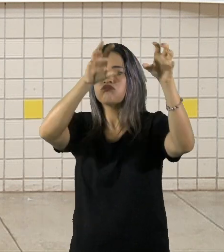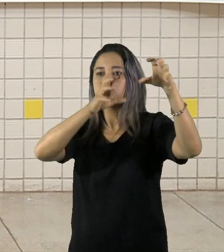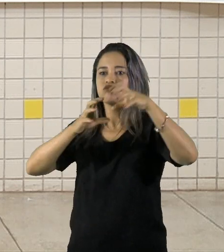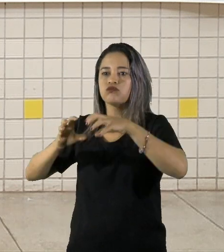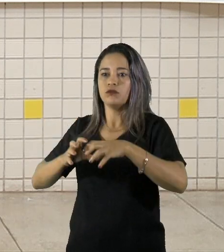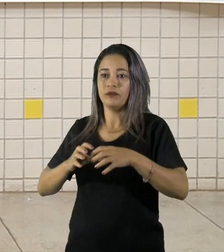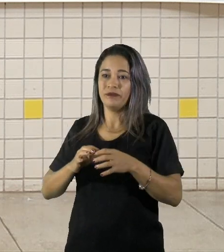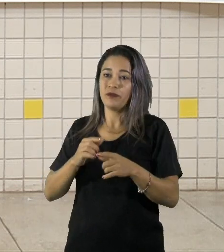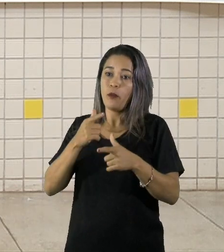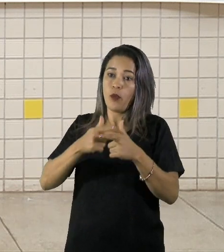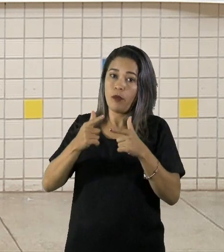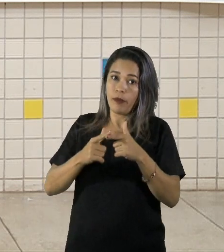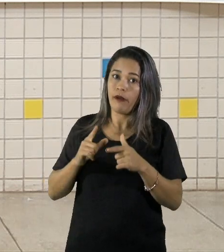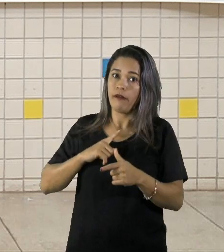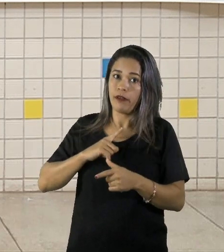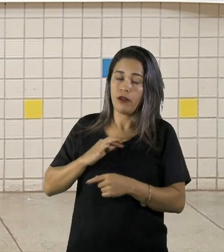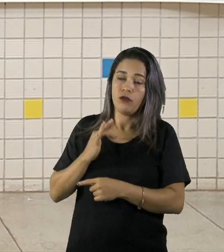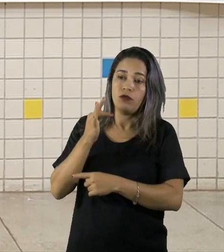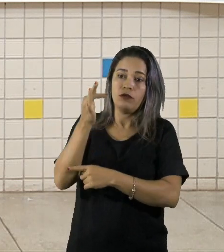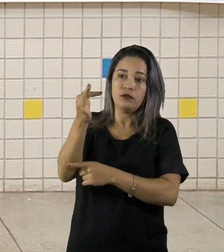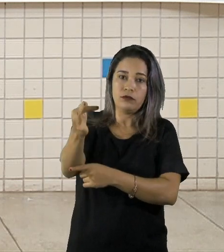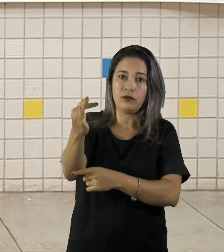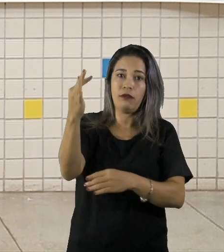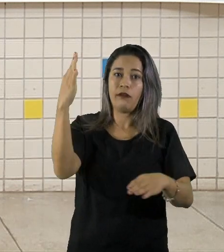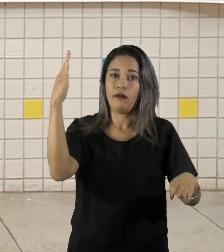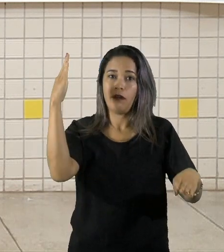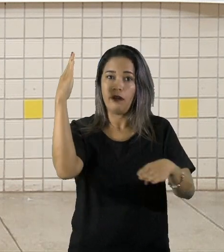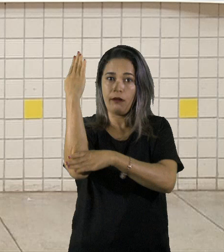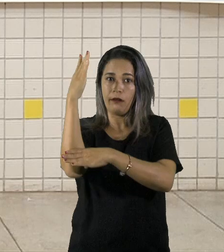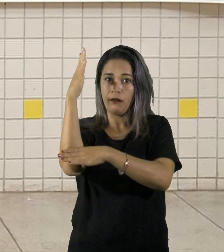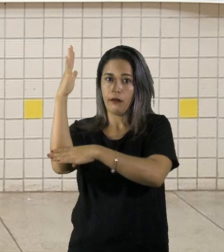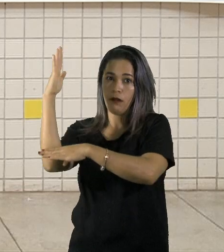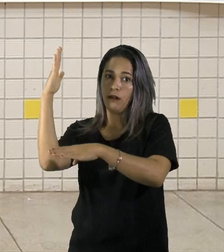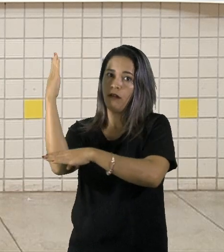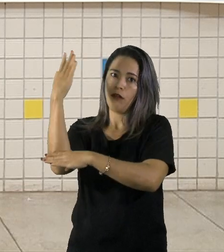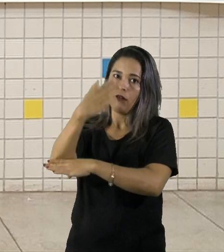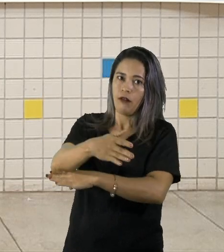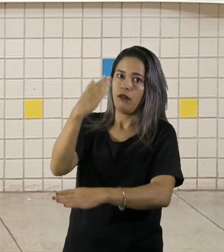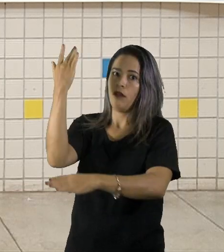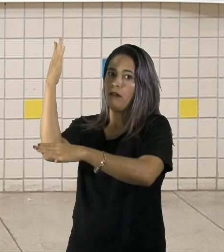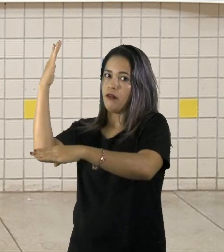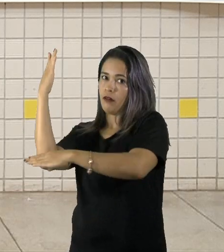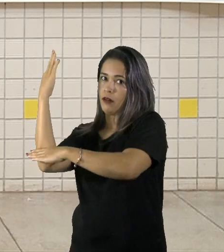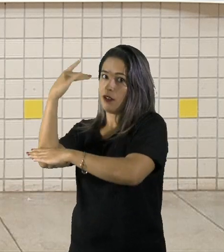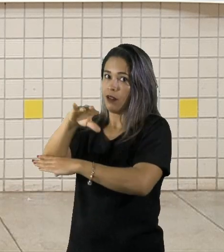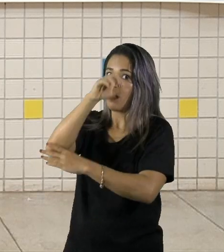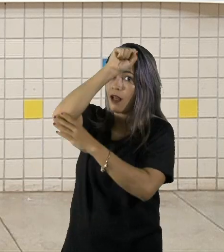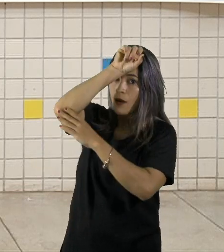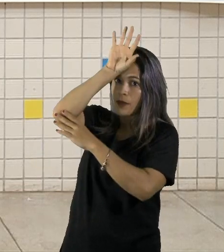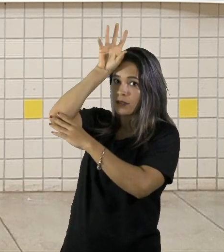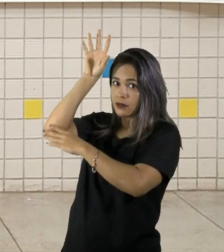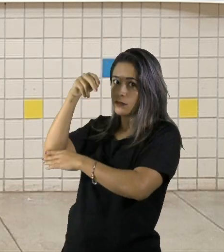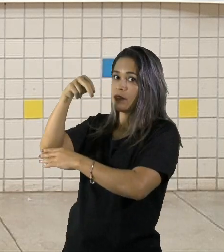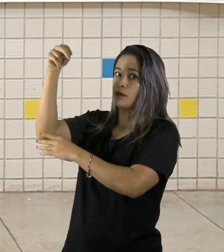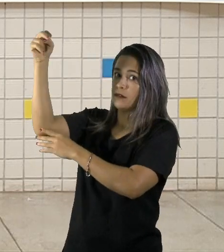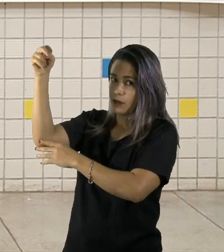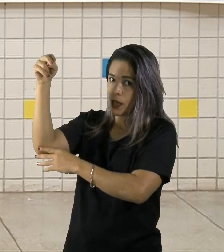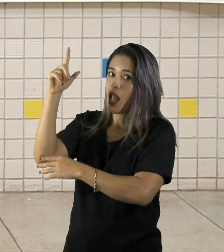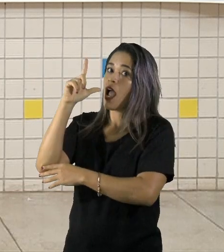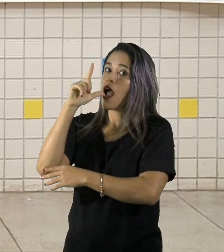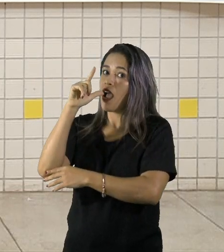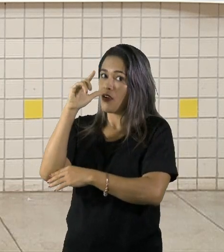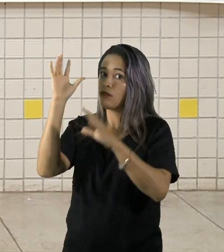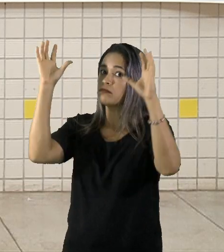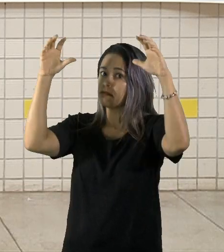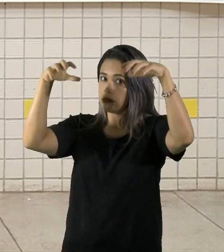futuro com o desmatamento na região norte, o desmatamento na Amazônia, é que essa água da chuva que cai lá